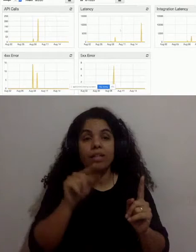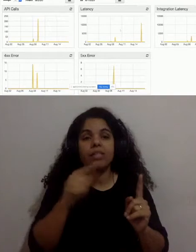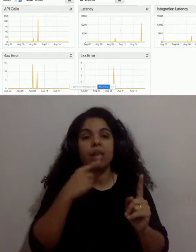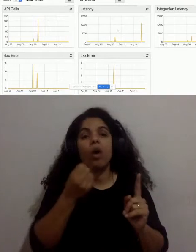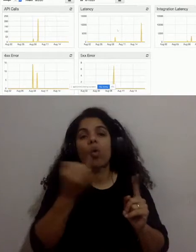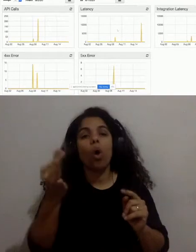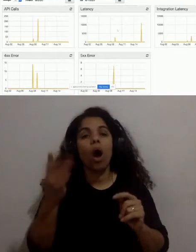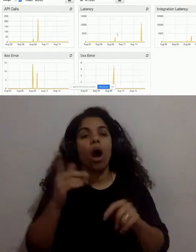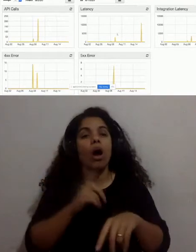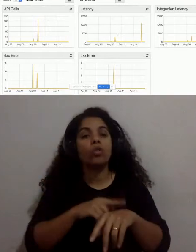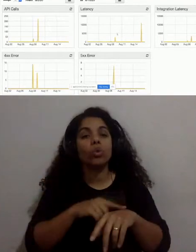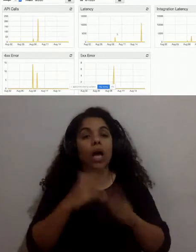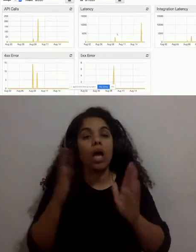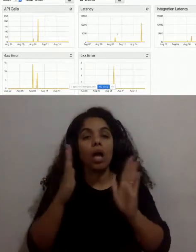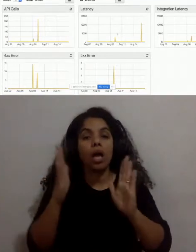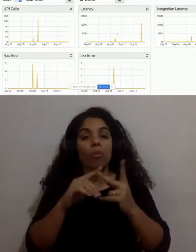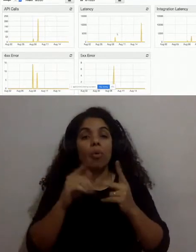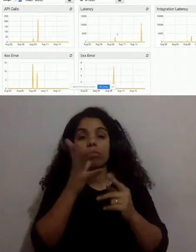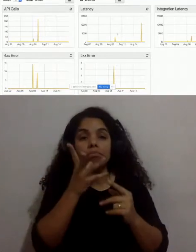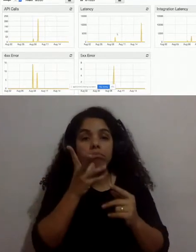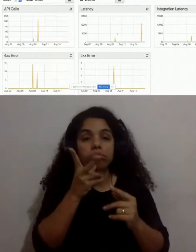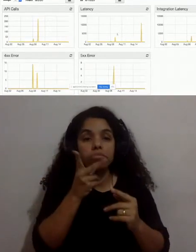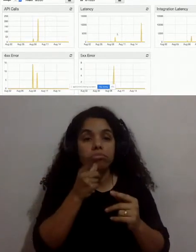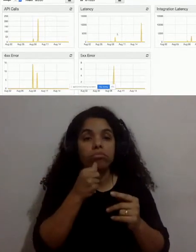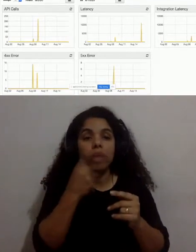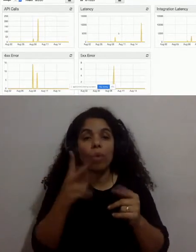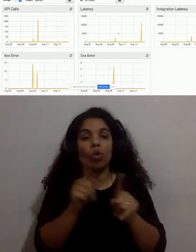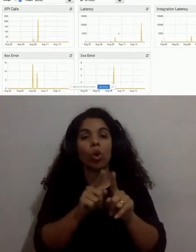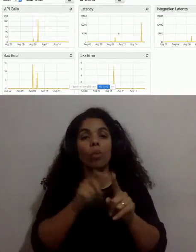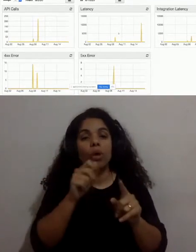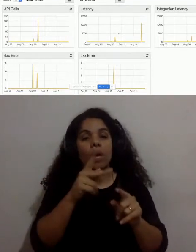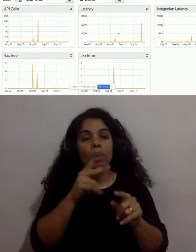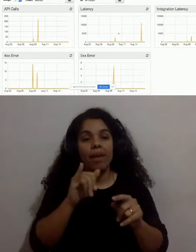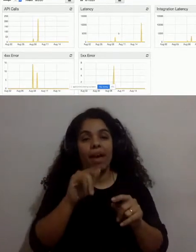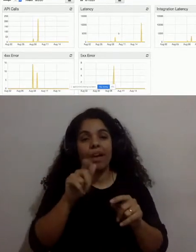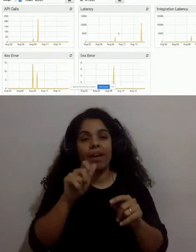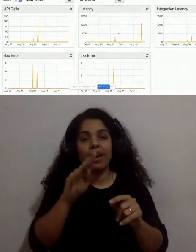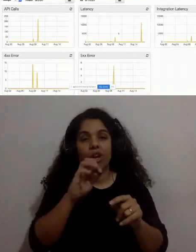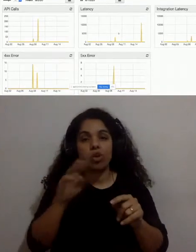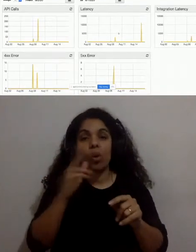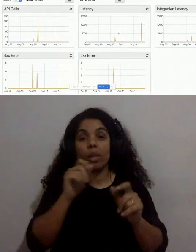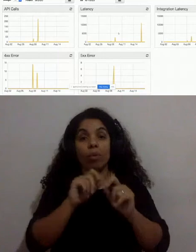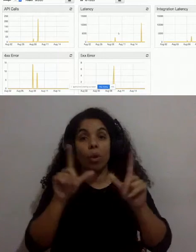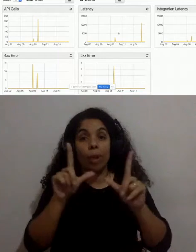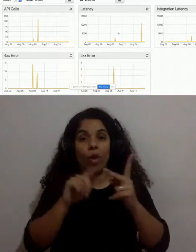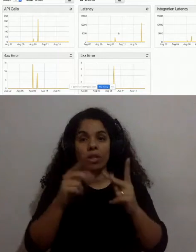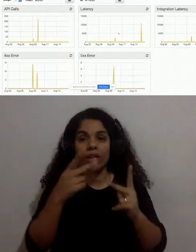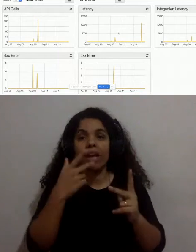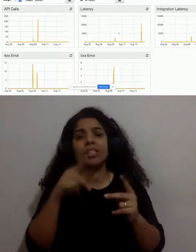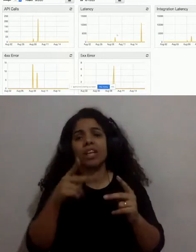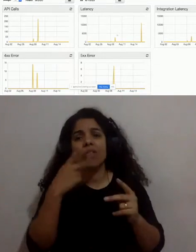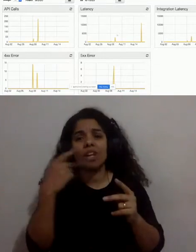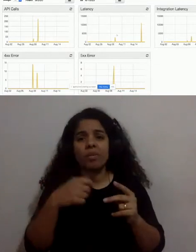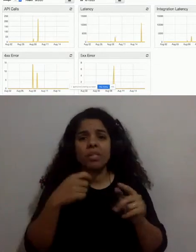Quanto tempo que demorou para o API Gateway acordar? Lembra que eu falei, ele